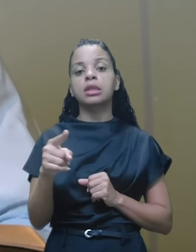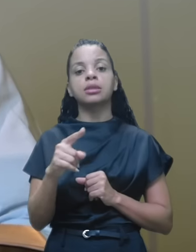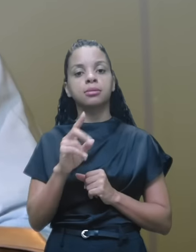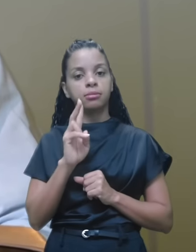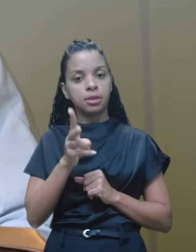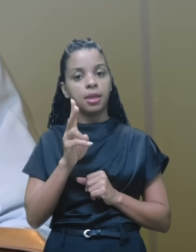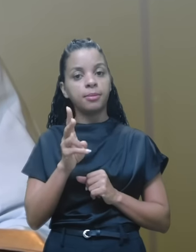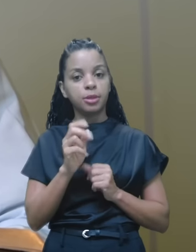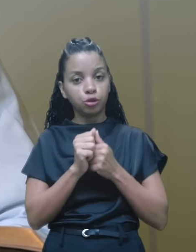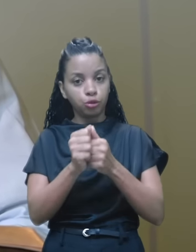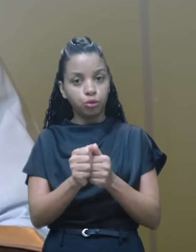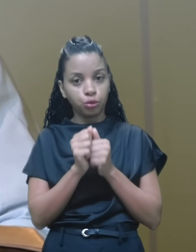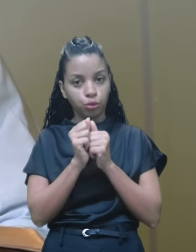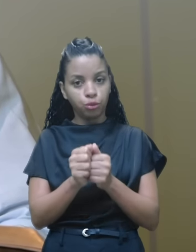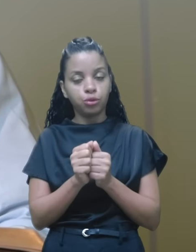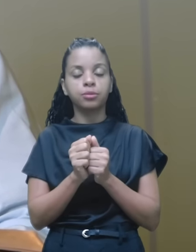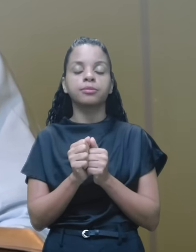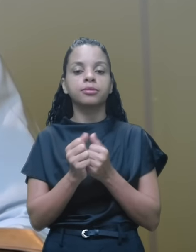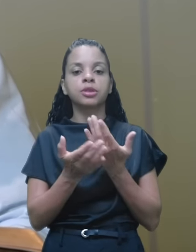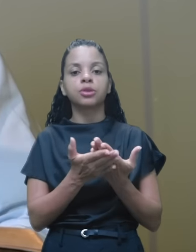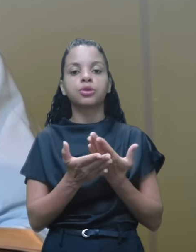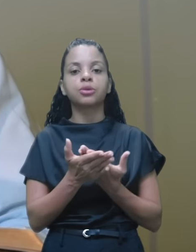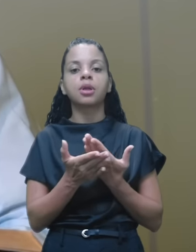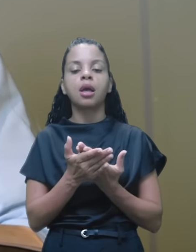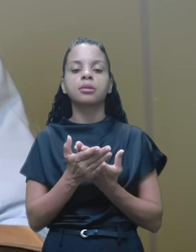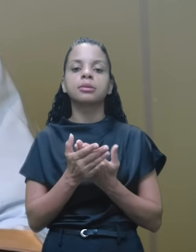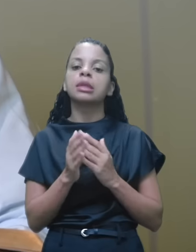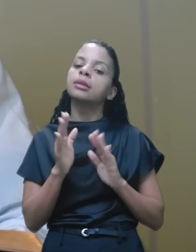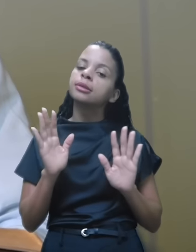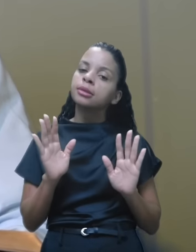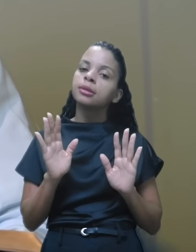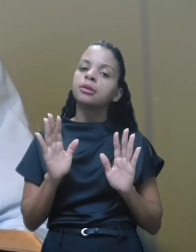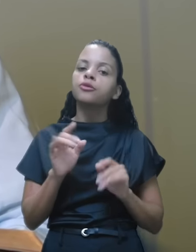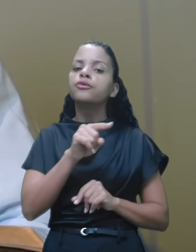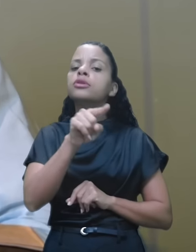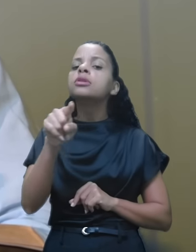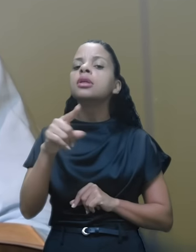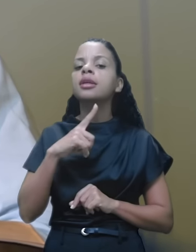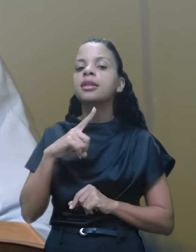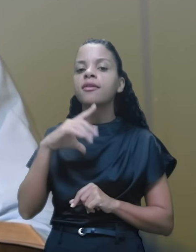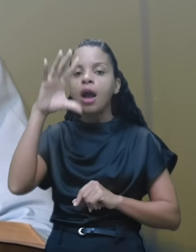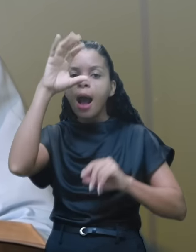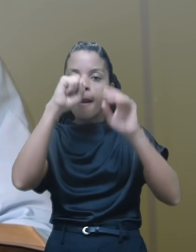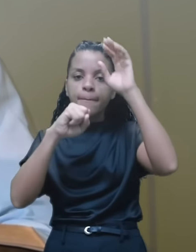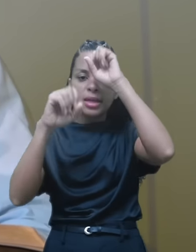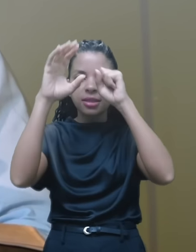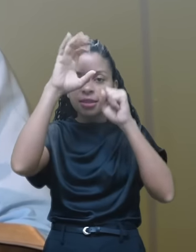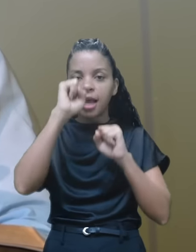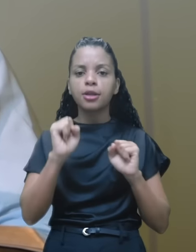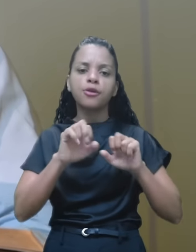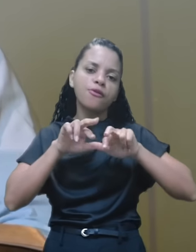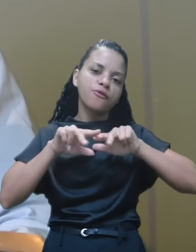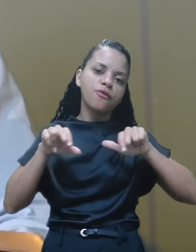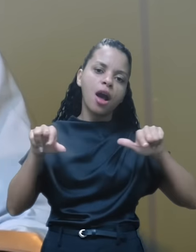esse trimestre, estamos agora no finalzinho. Depois de você ter tido tantas revelações a respeito de Jesus, depois de conviver com